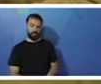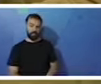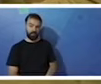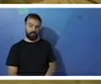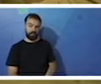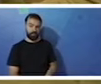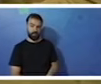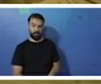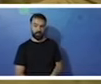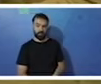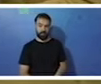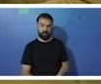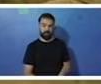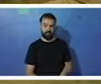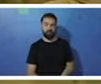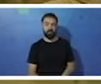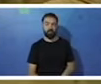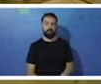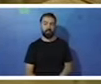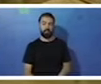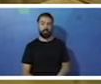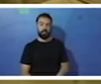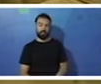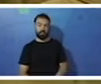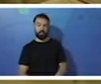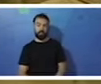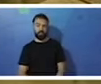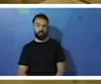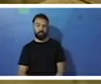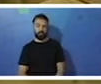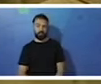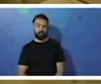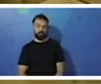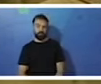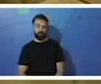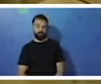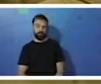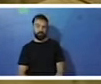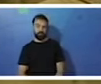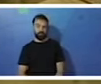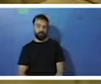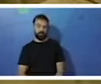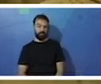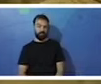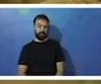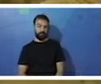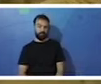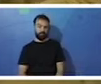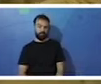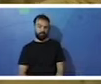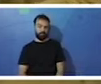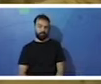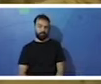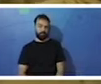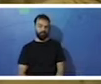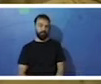pode, porque ninguém divide aquilo que não tem. Então, olha, 36 dividido por 4 é